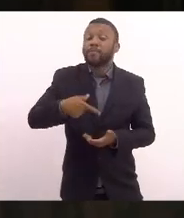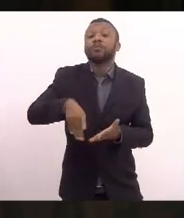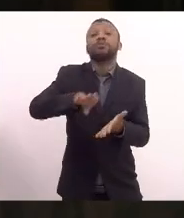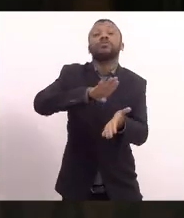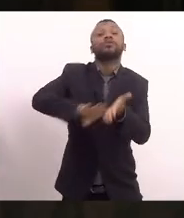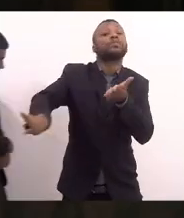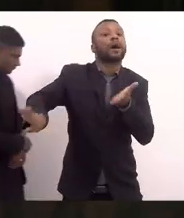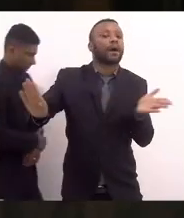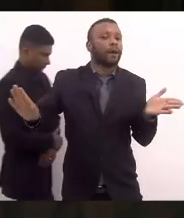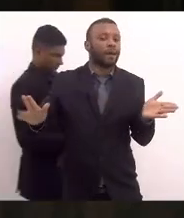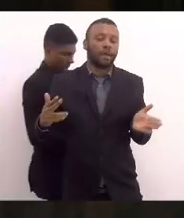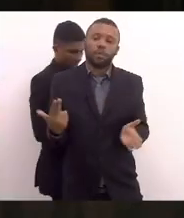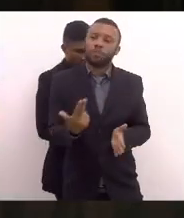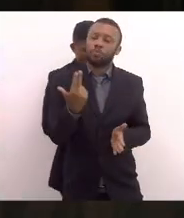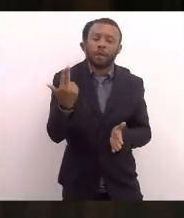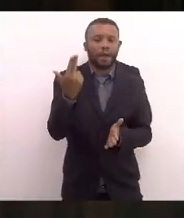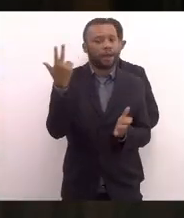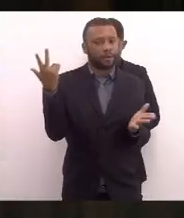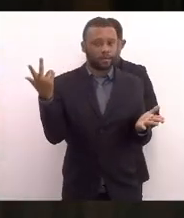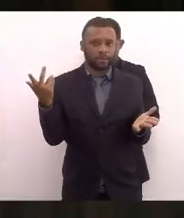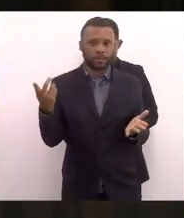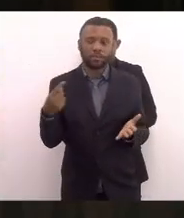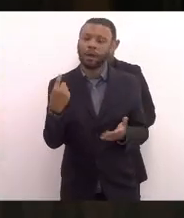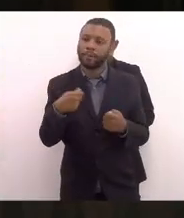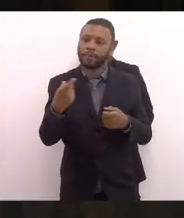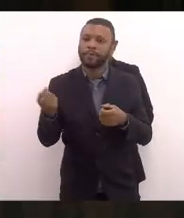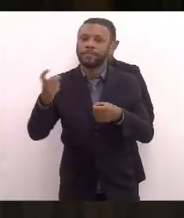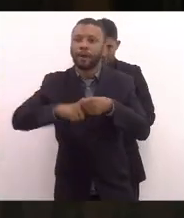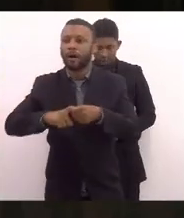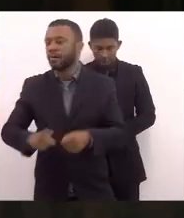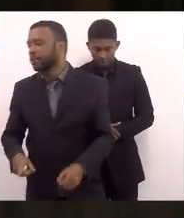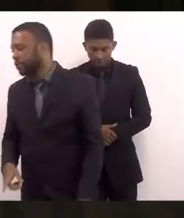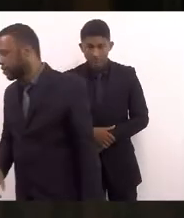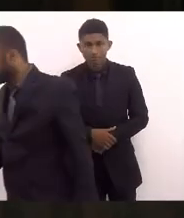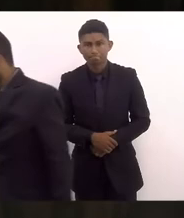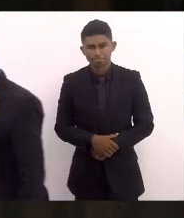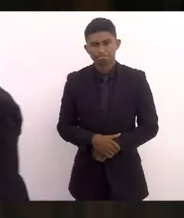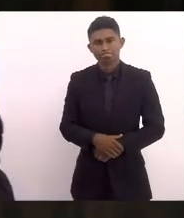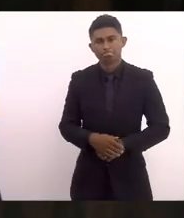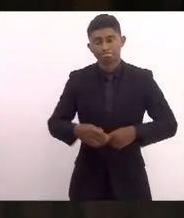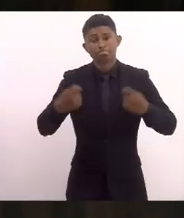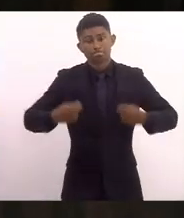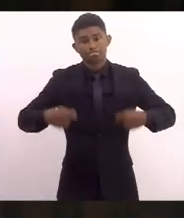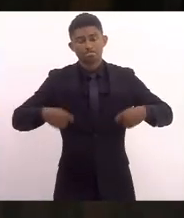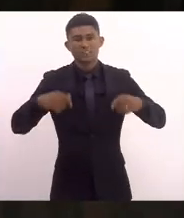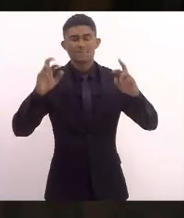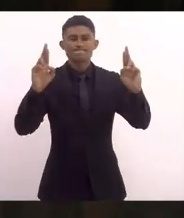não tem jeito. Né? A gente precisa ter de volta a esperança de viver,